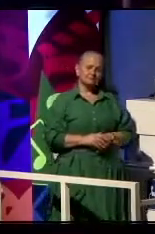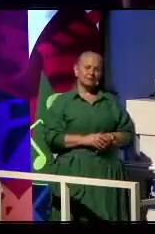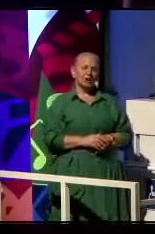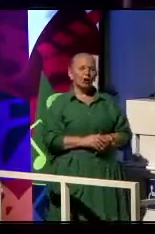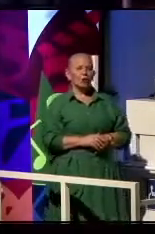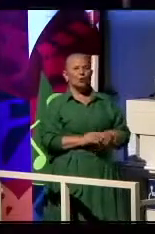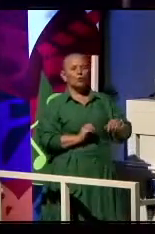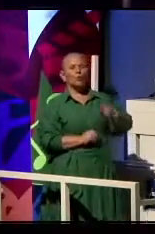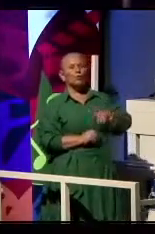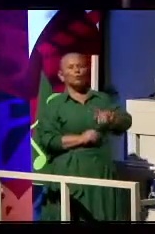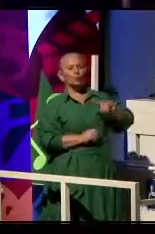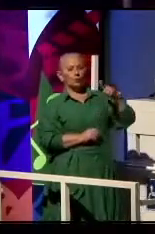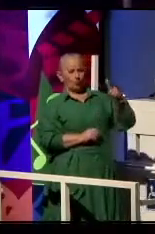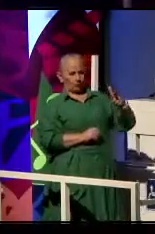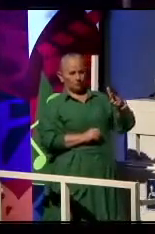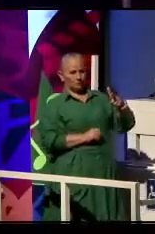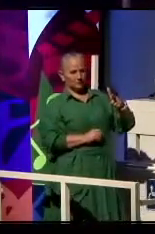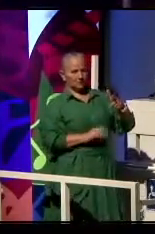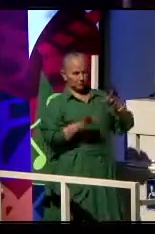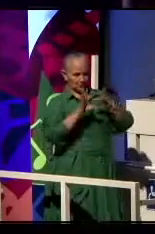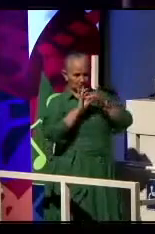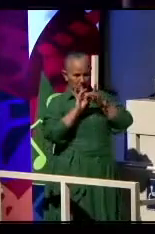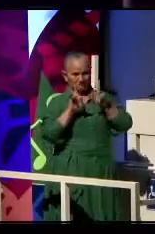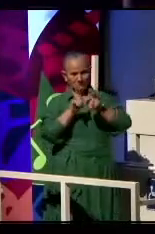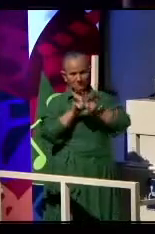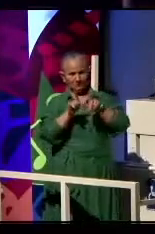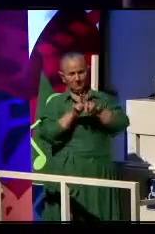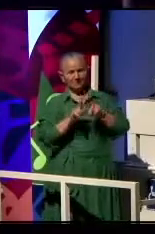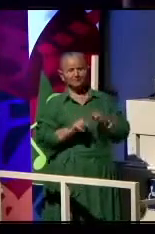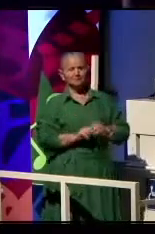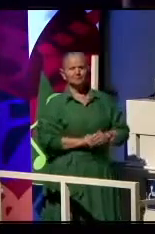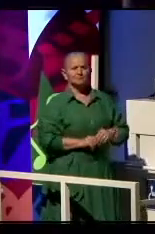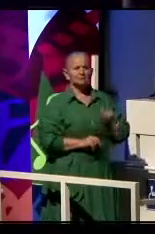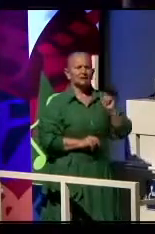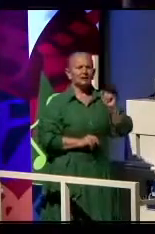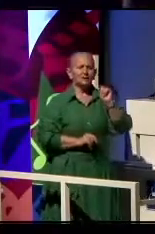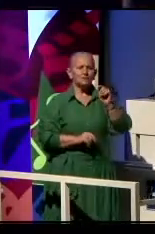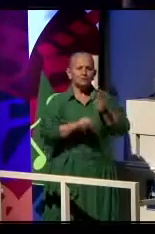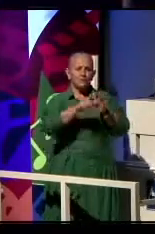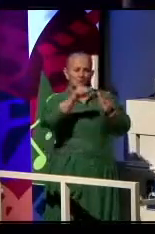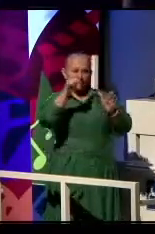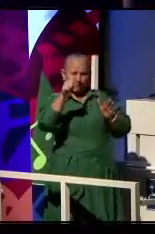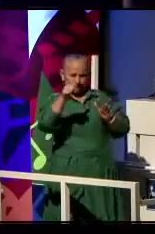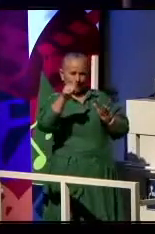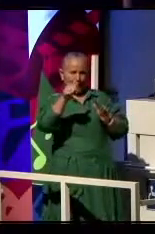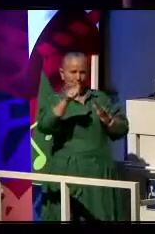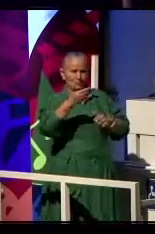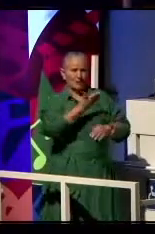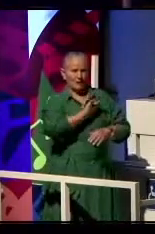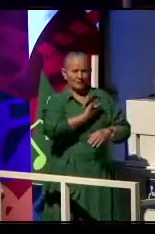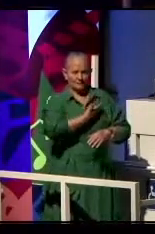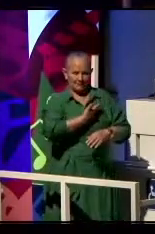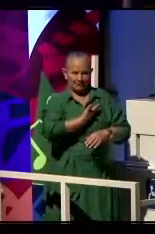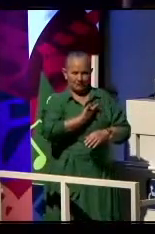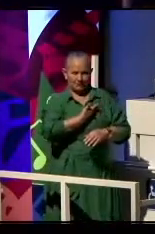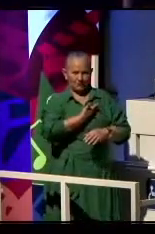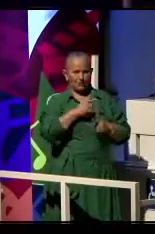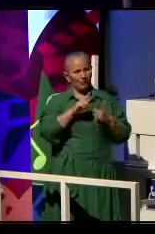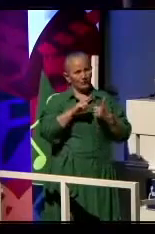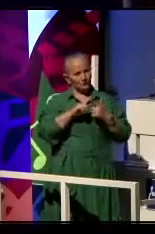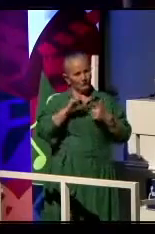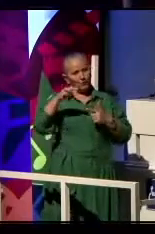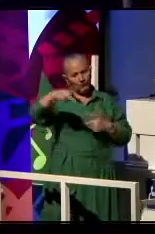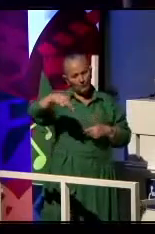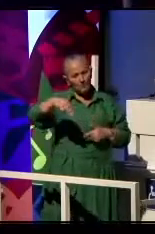Outra é a parceria também, quem foi o primeiro parceiro musical do Bituca foi o Márcio Borges. Mas